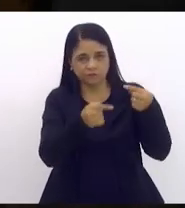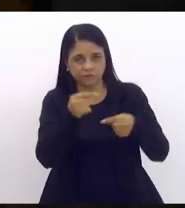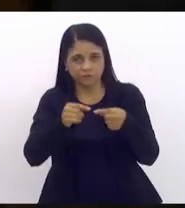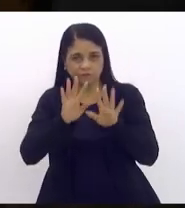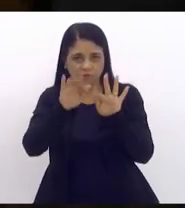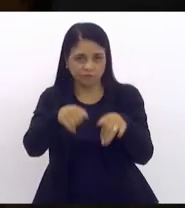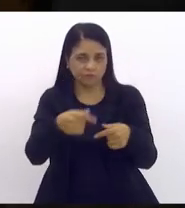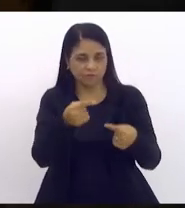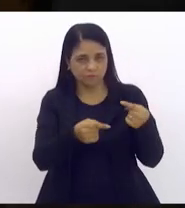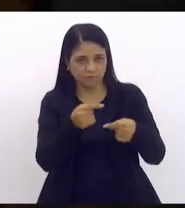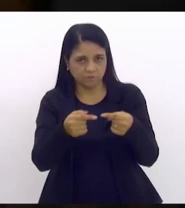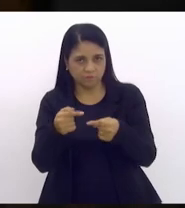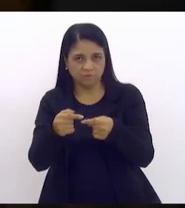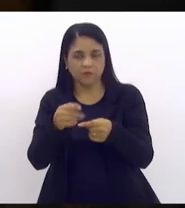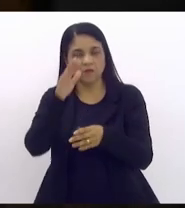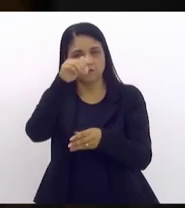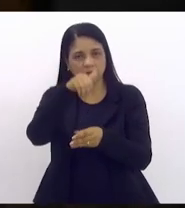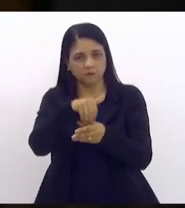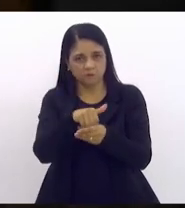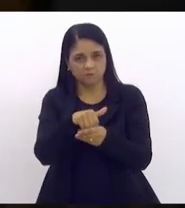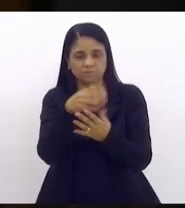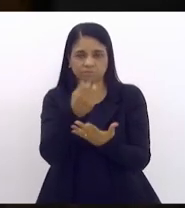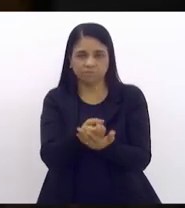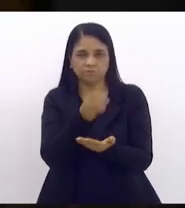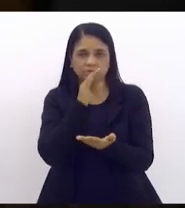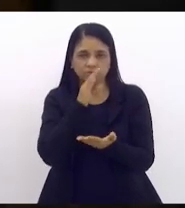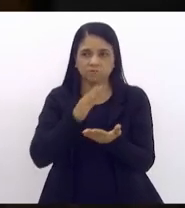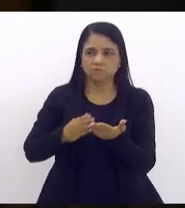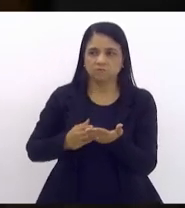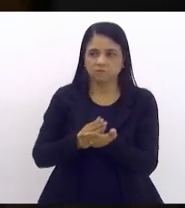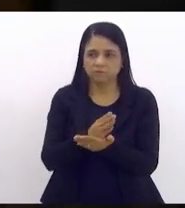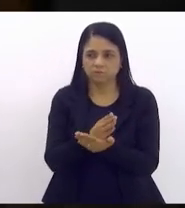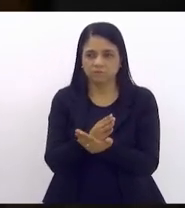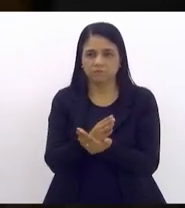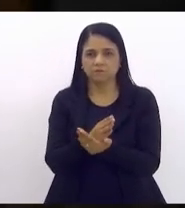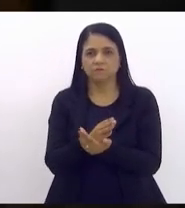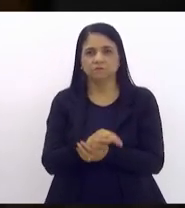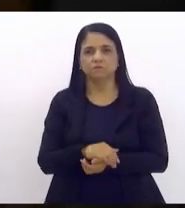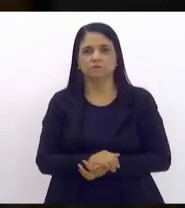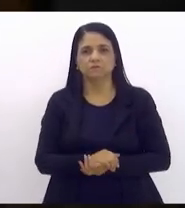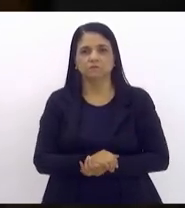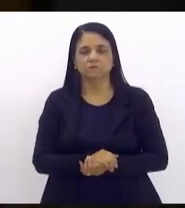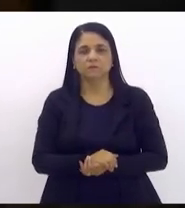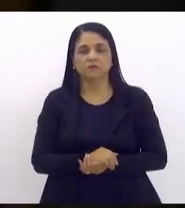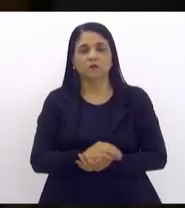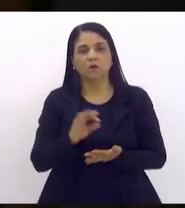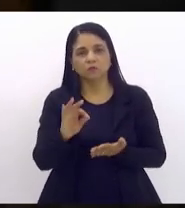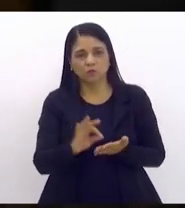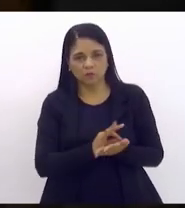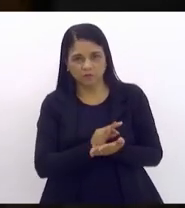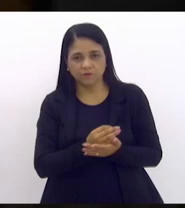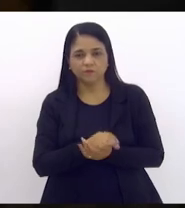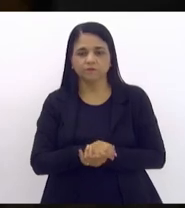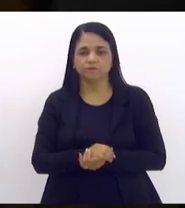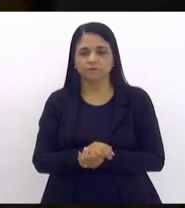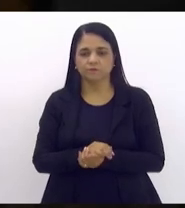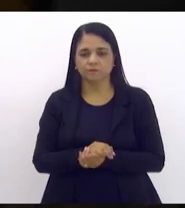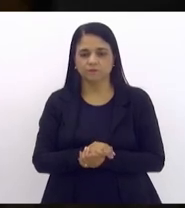discutir, encerrada a discussão, em votação, os senhores que aprovam, permaneçam como estão, aprovado, vai a